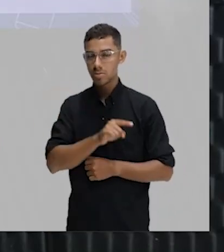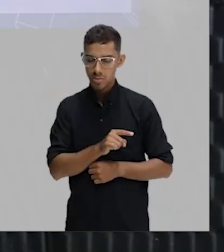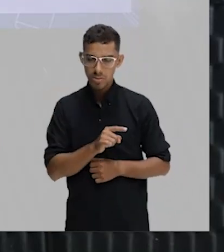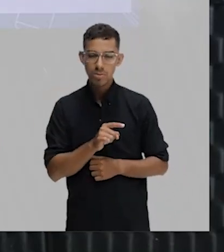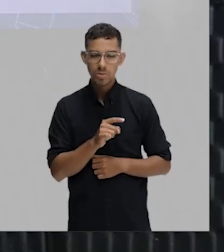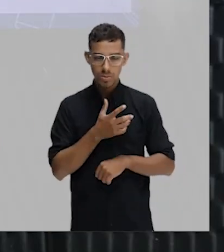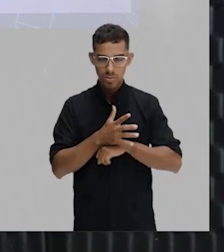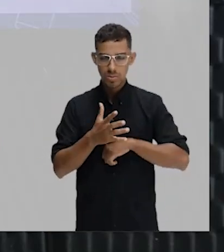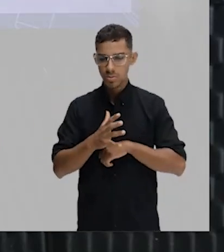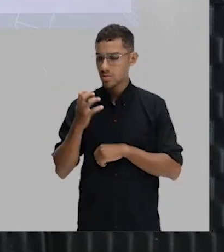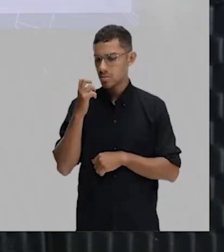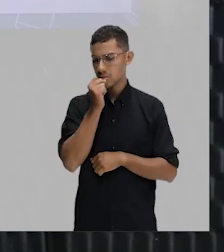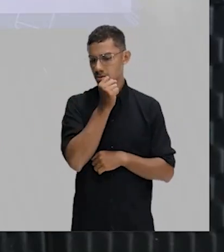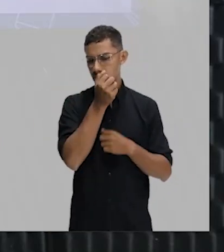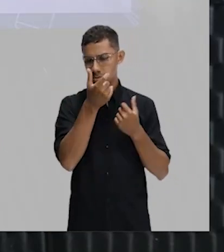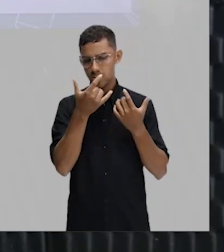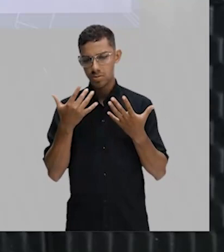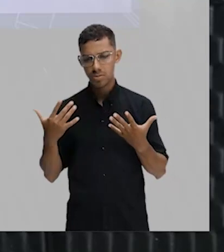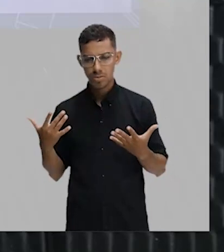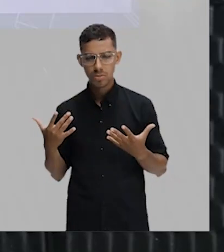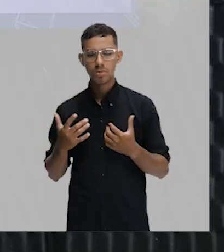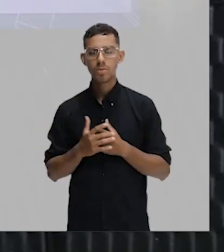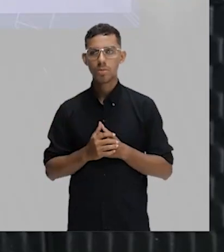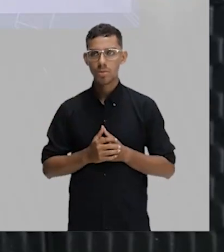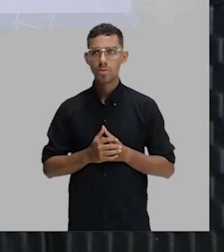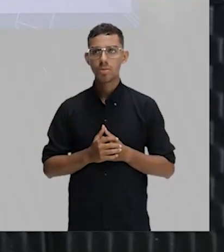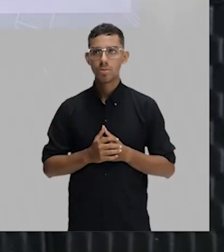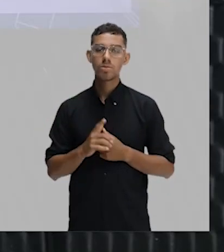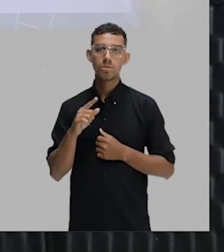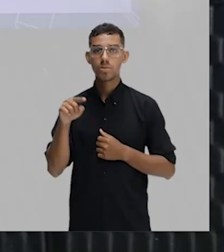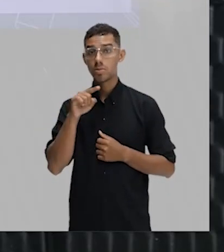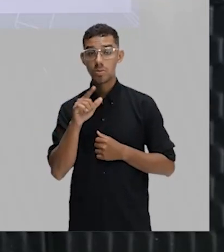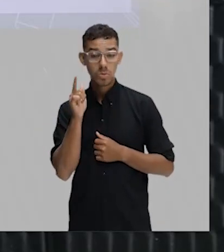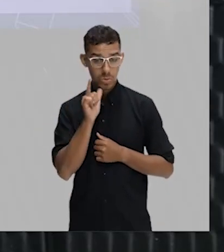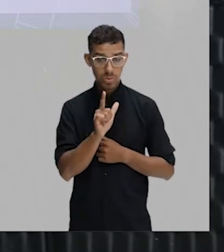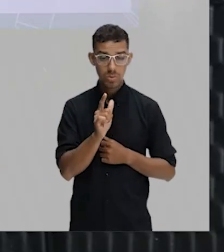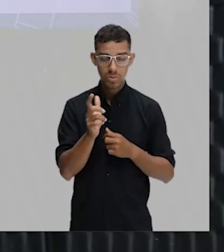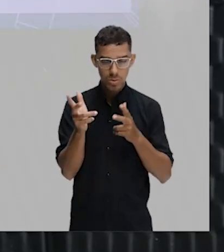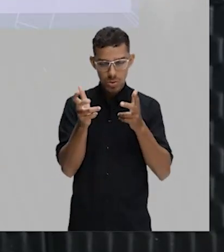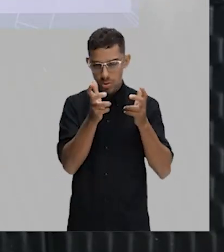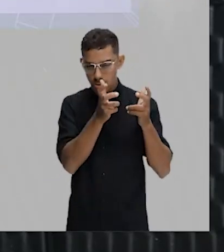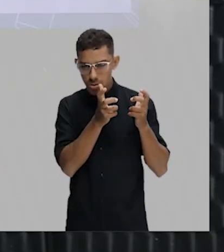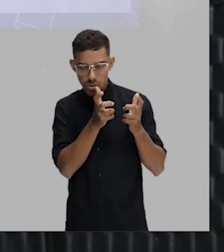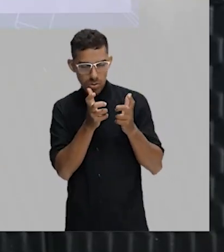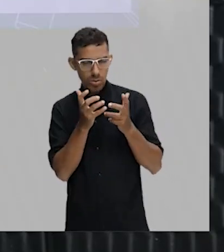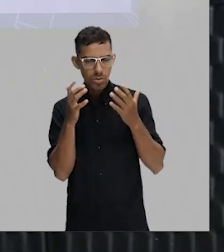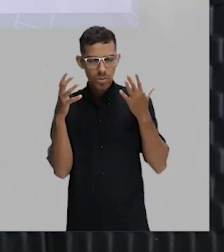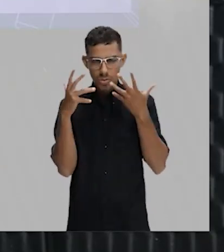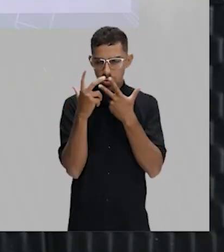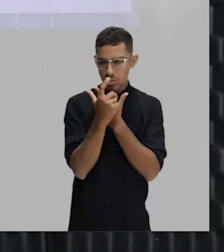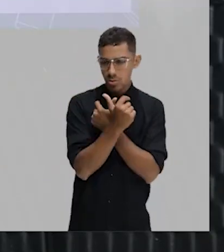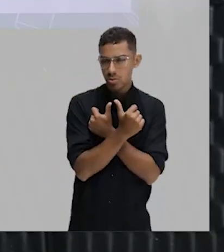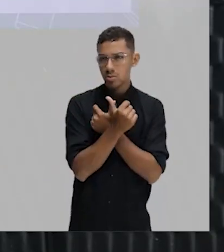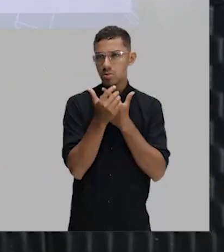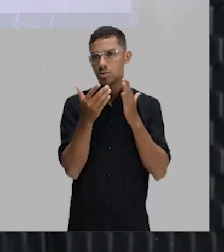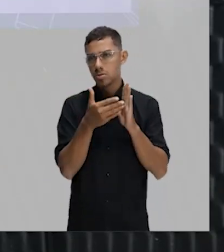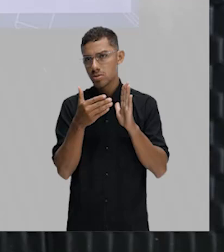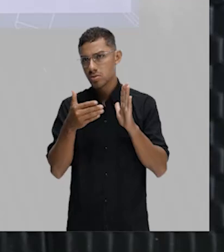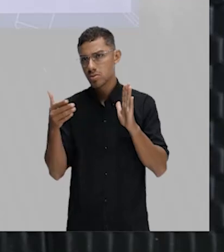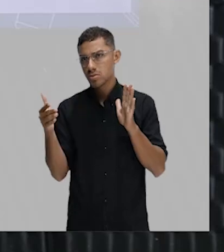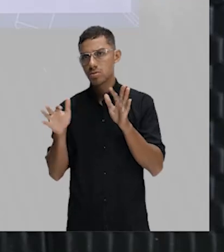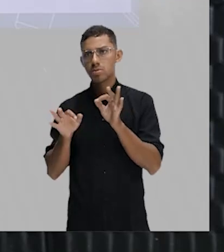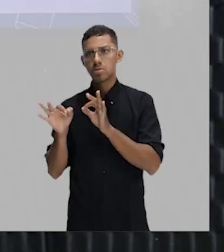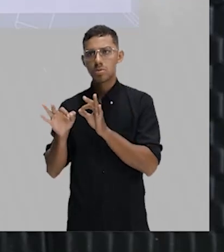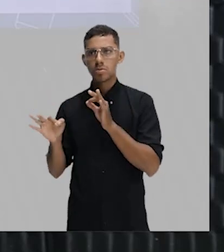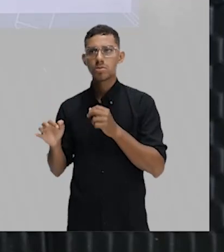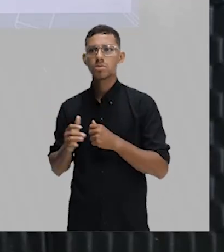vocês. Rapidamente vamos falar do Louvre, para que você conseguisse ver cada obra do Louvre, cada pedaço de